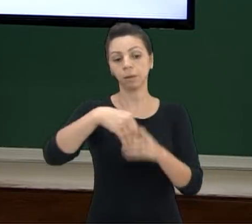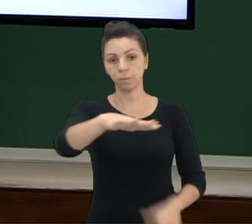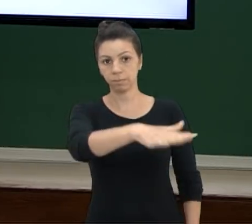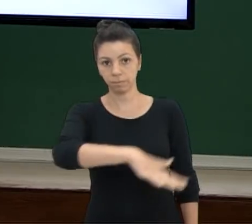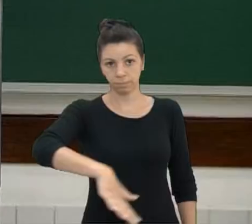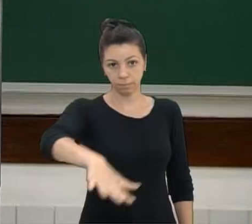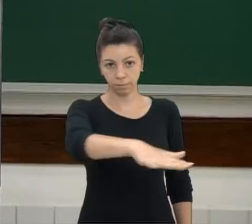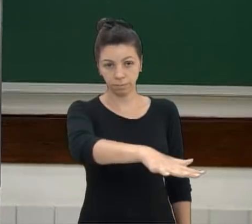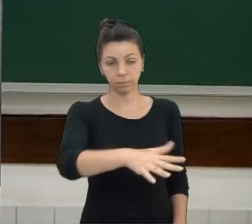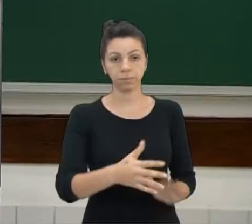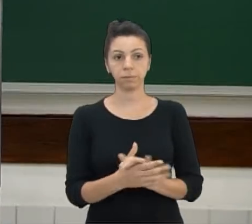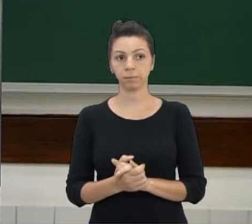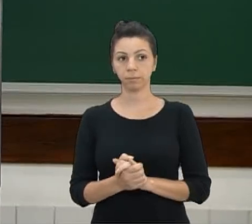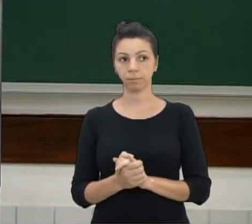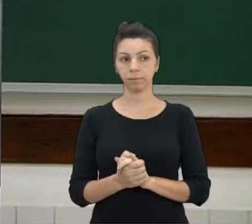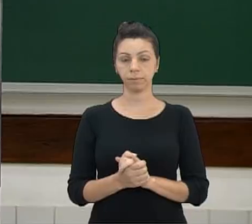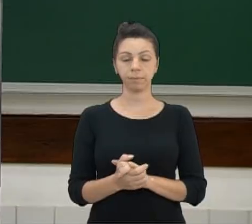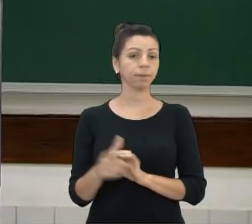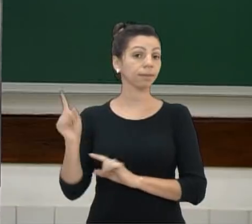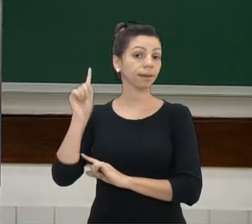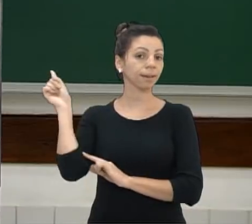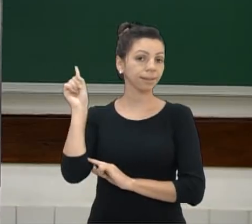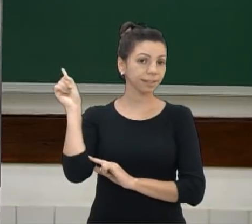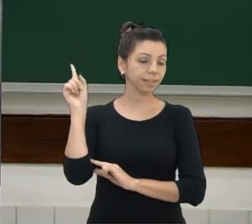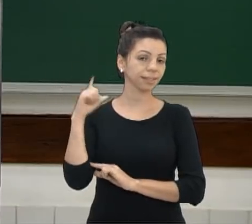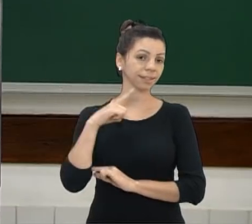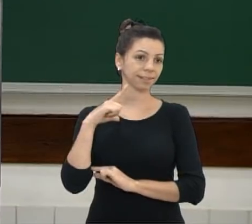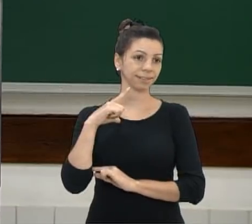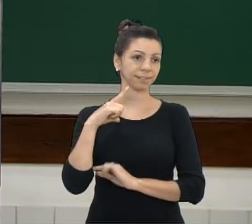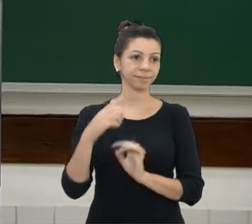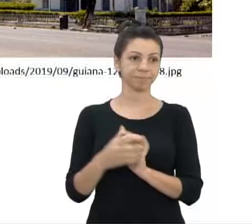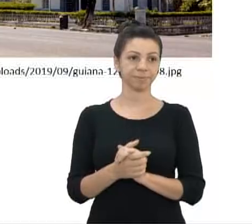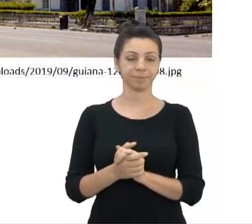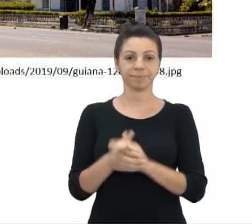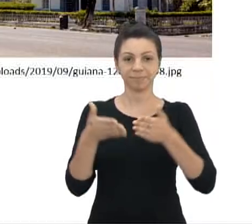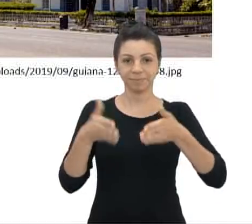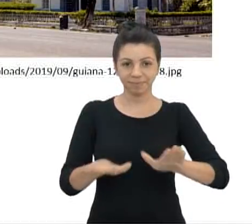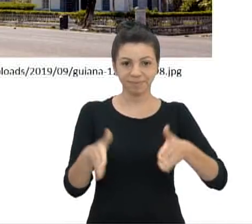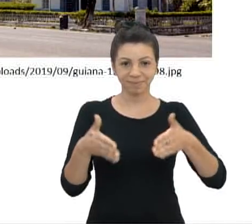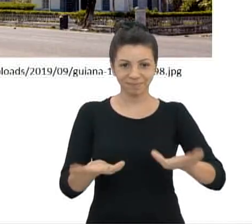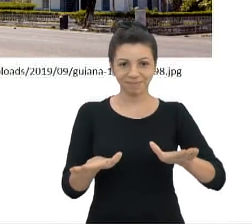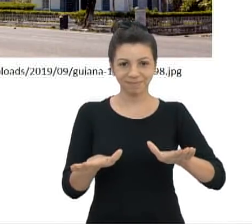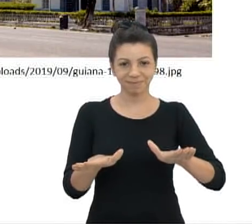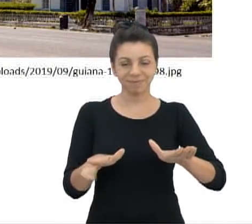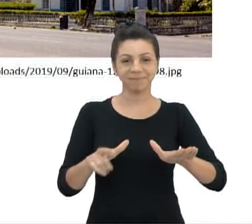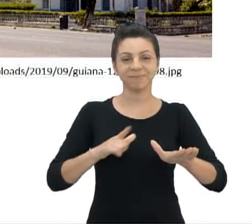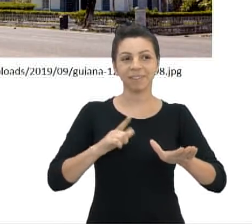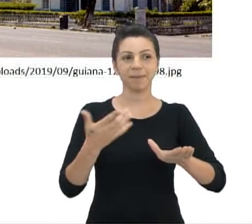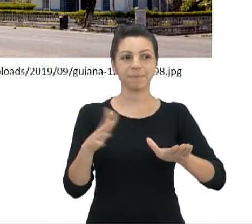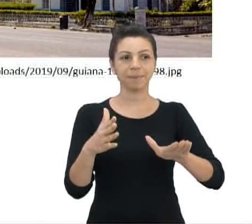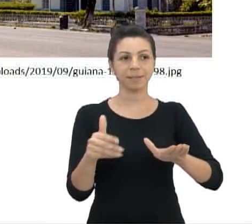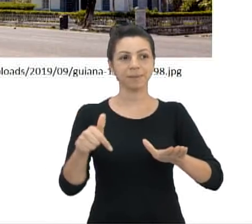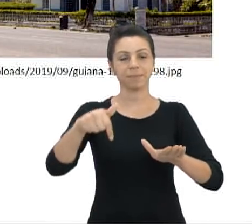região. Aqui a gente vai perceber que a Guiana tem